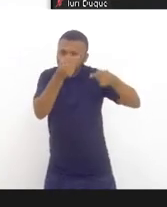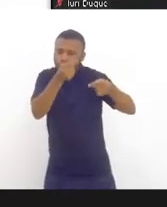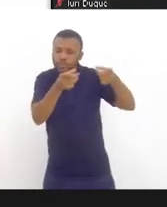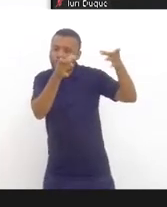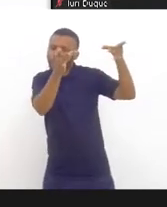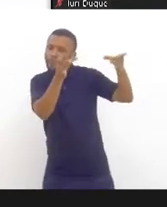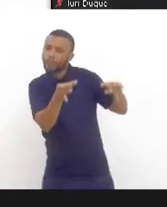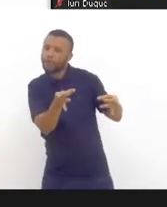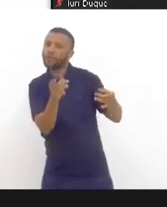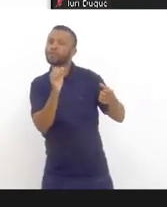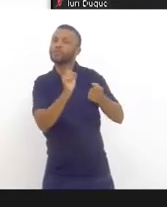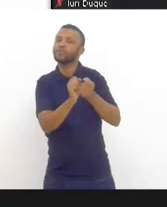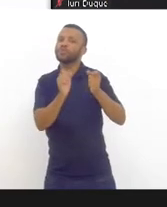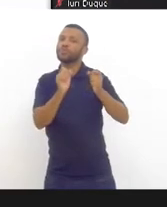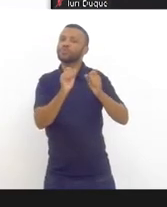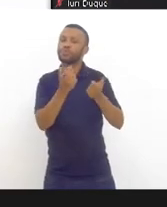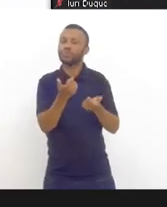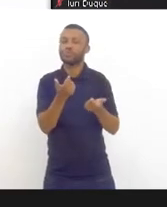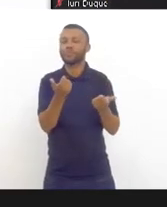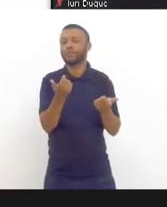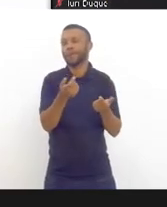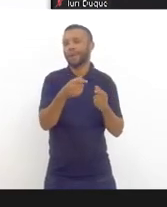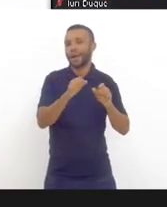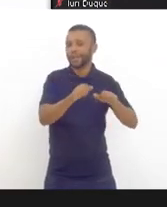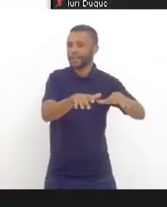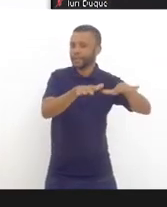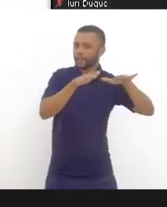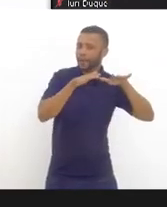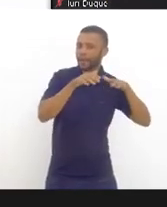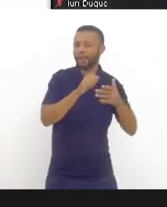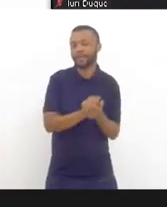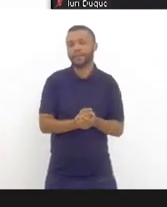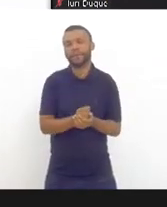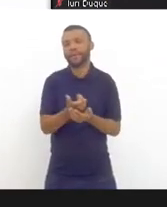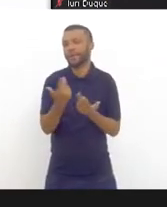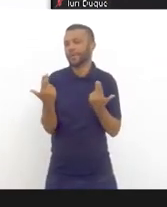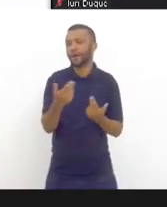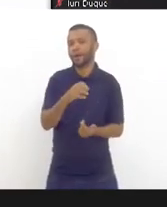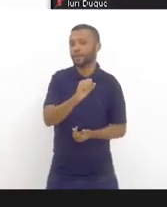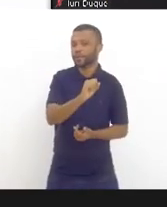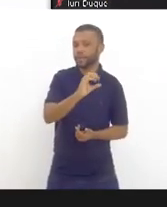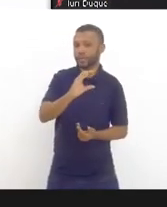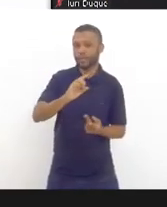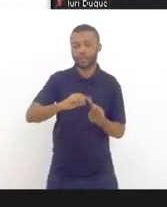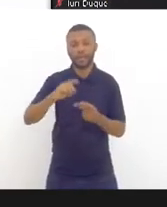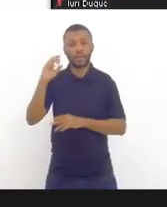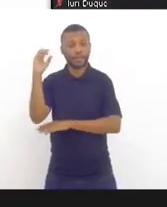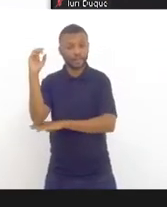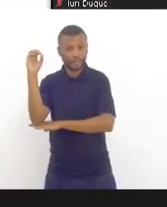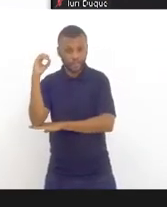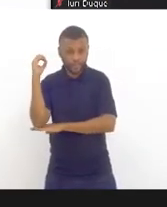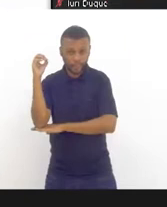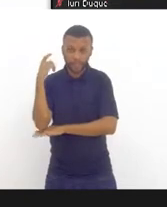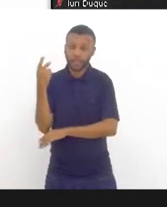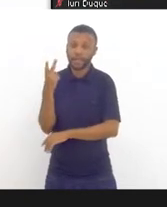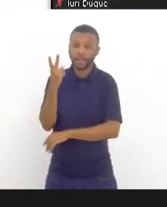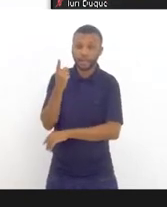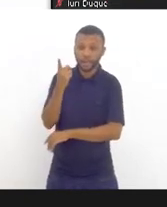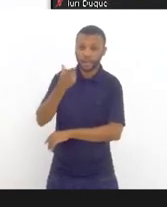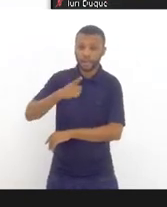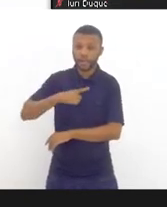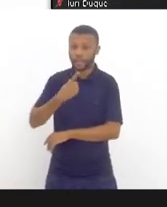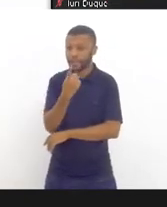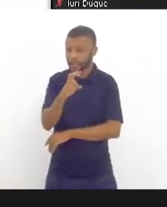assembleias legislativas, citando aqui Santa Catarina, Rio Grande do Sul, Ceará, tem acima de 15%. Pelo menos